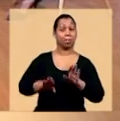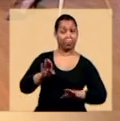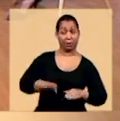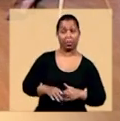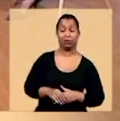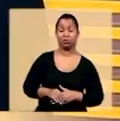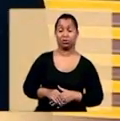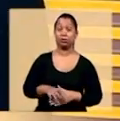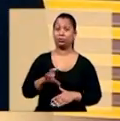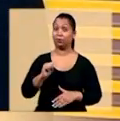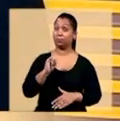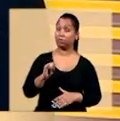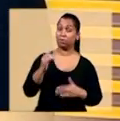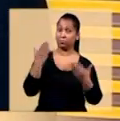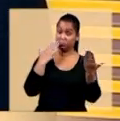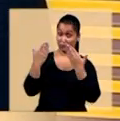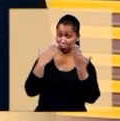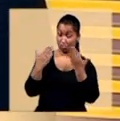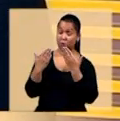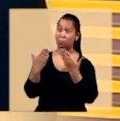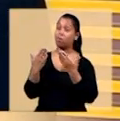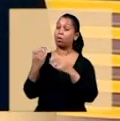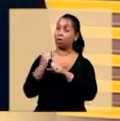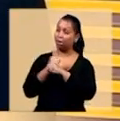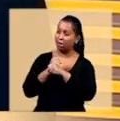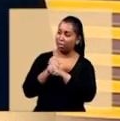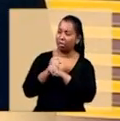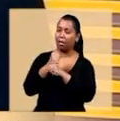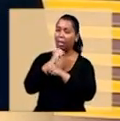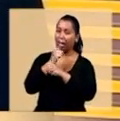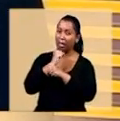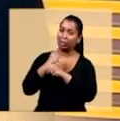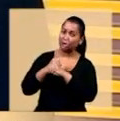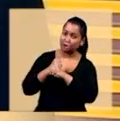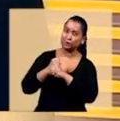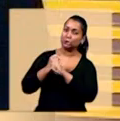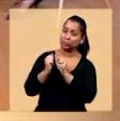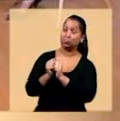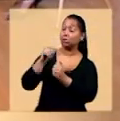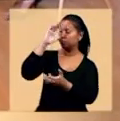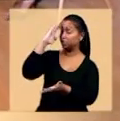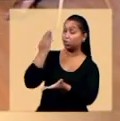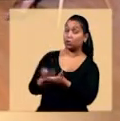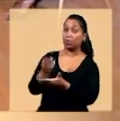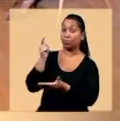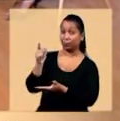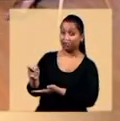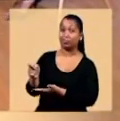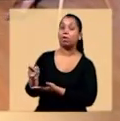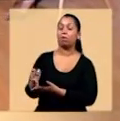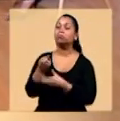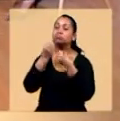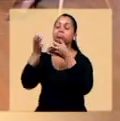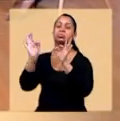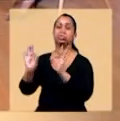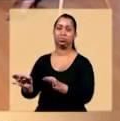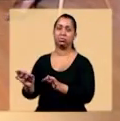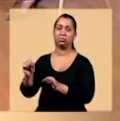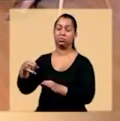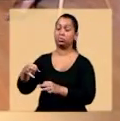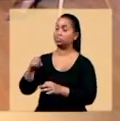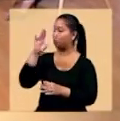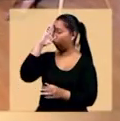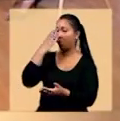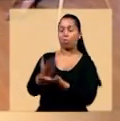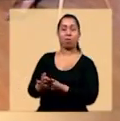Depende. Se você for um psicólogo que está lá, uma psicóloga há muito mais tempo, eles confiam em você. Confiança. Se confiarem em você, eles falam sim. Se